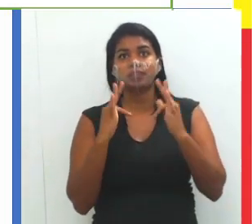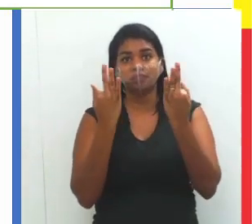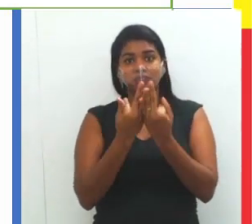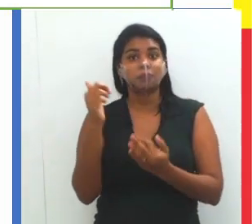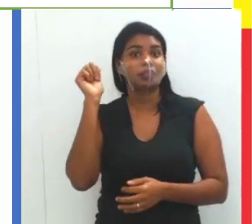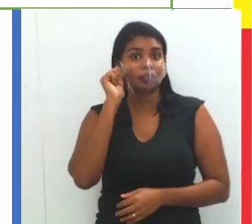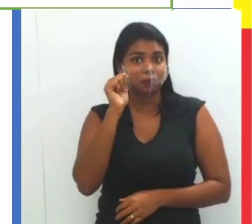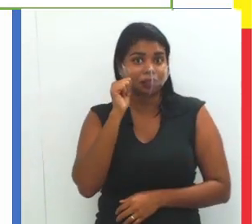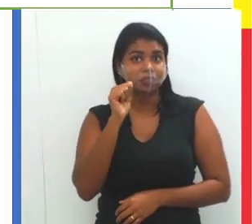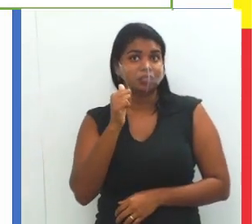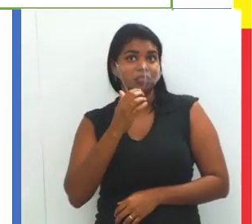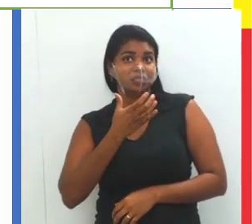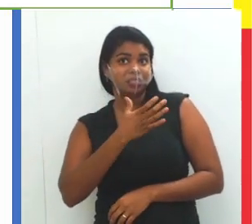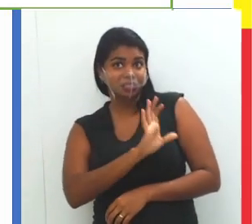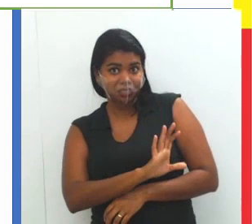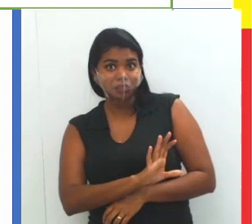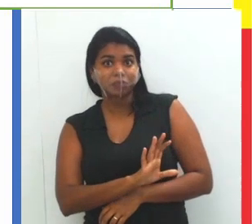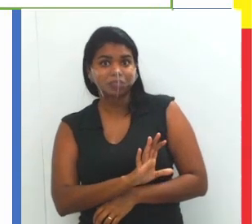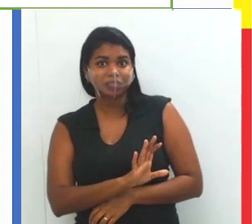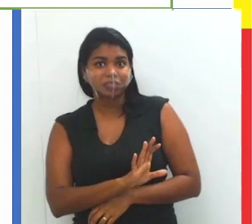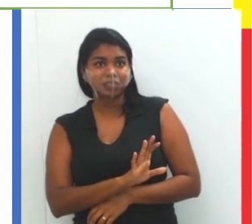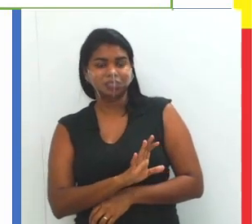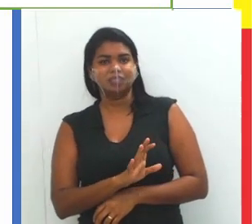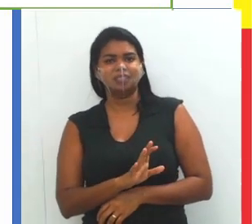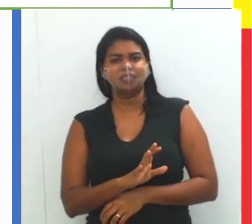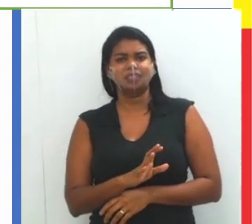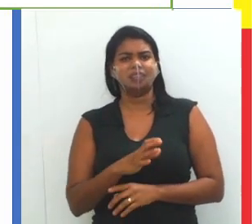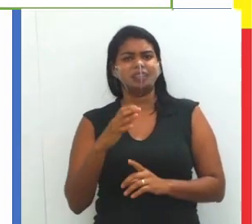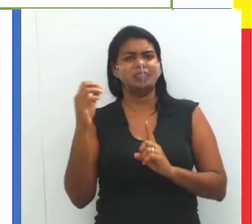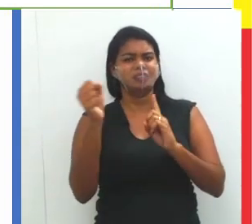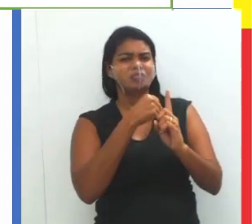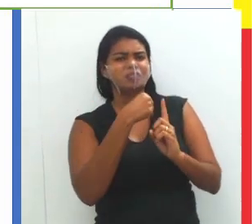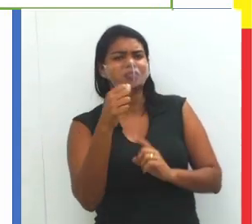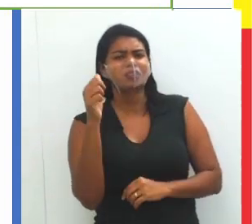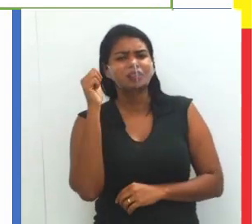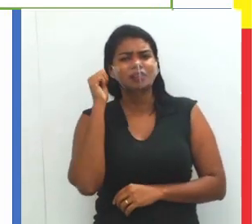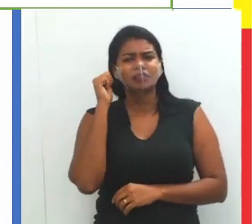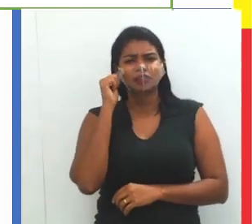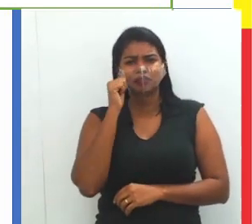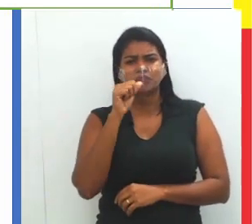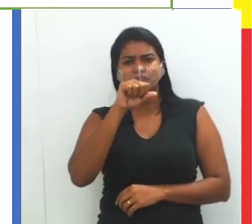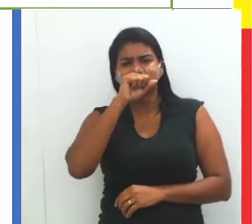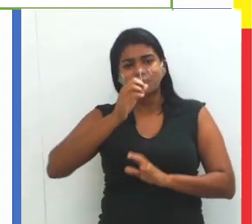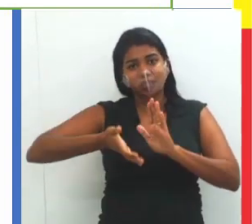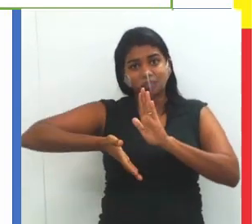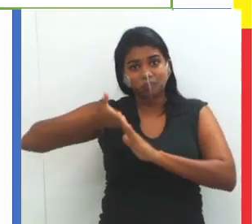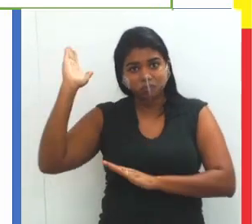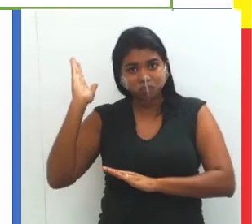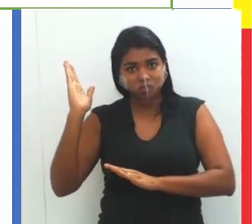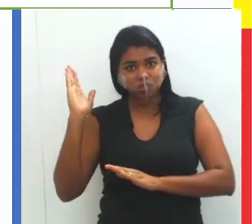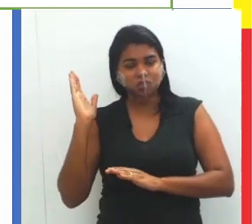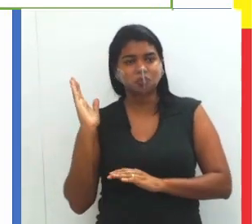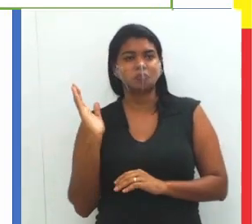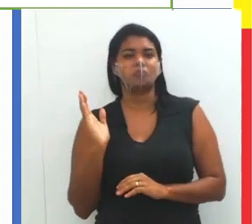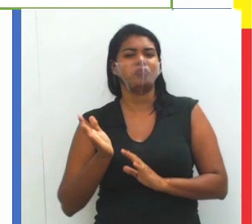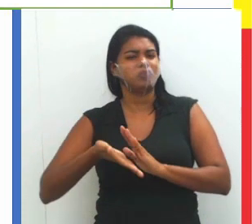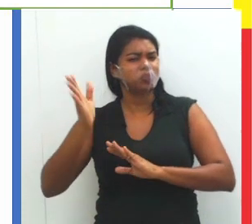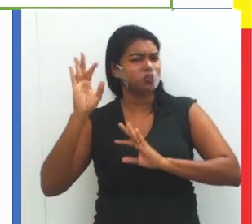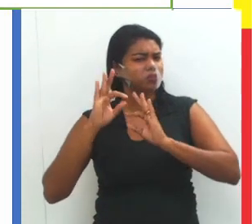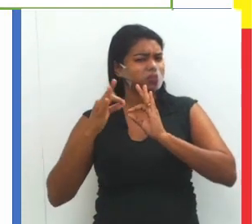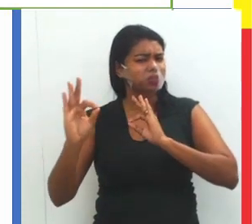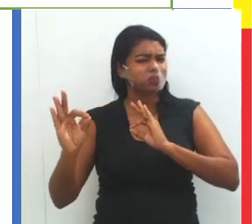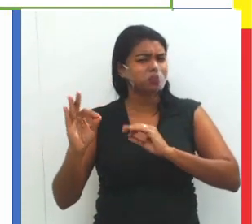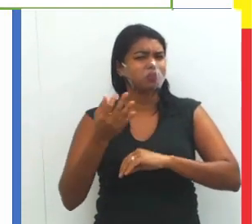família da moça e de uma surra que ele levou da mãe, ele fugiu para o mato. E